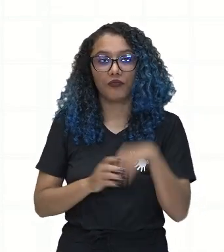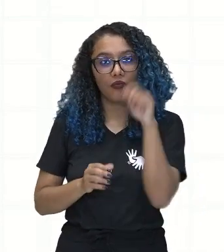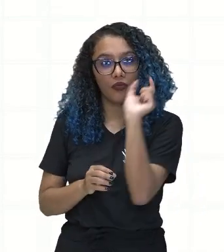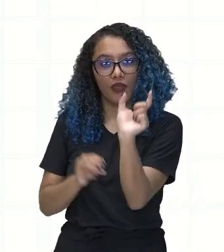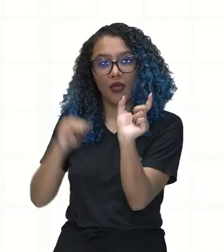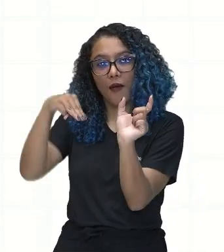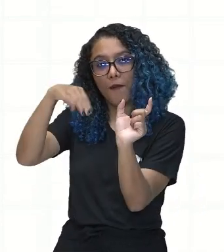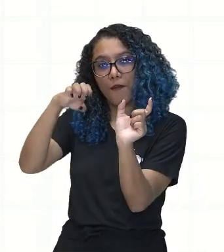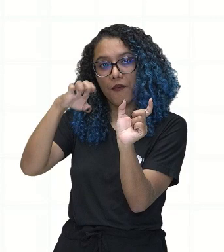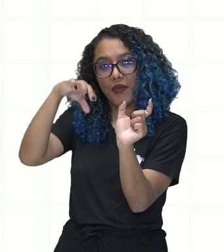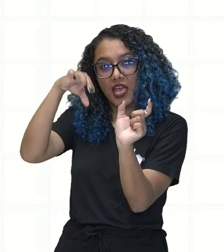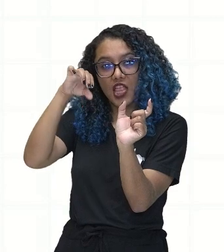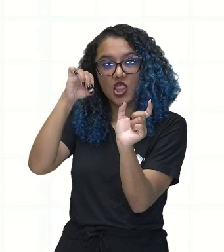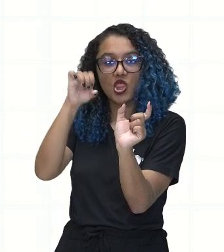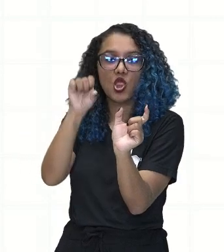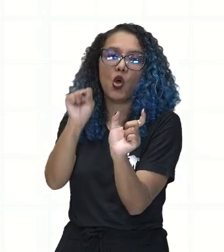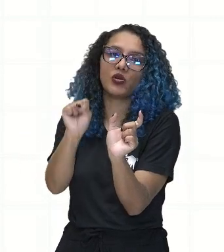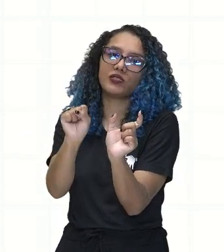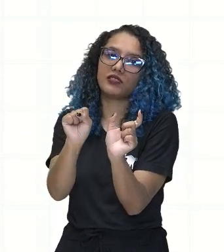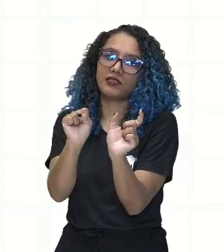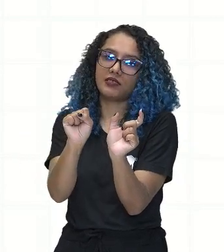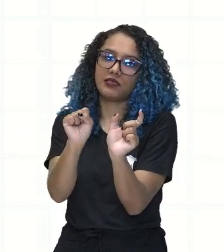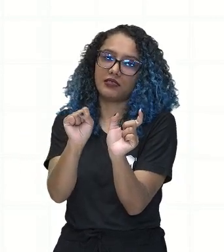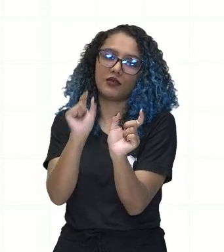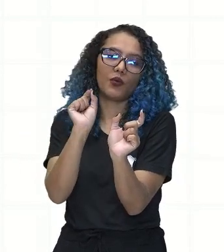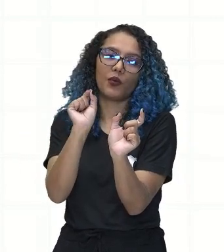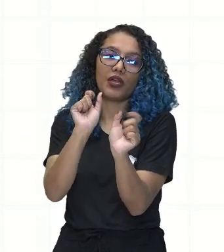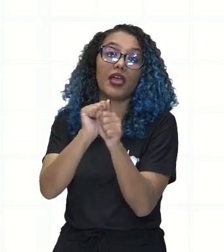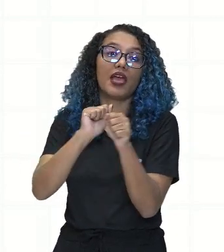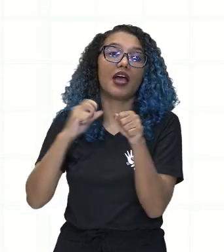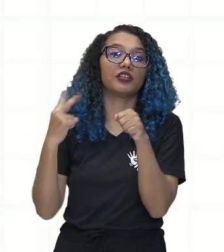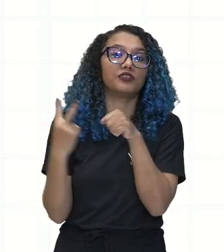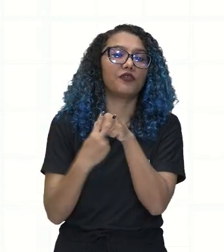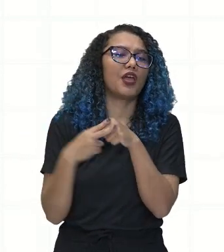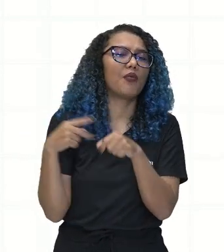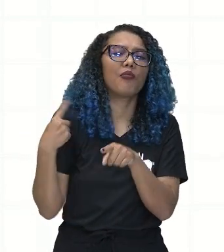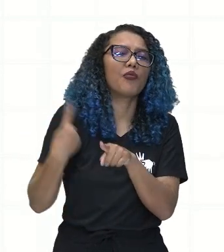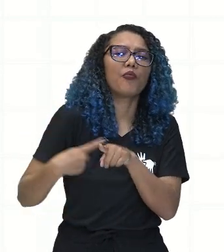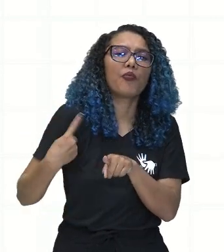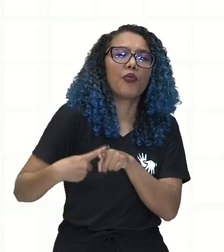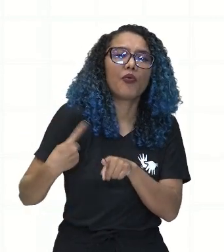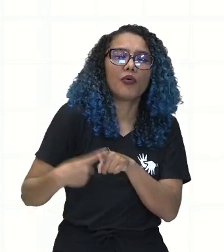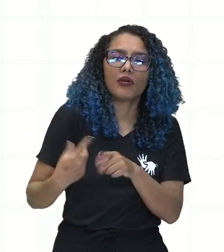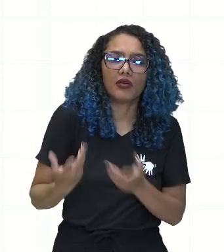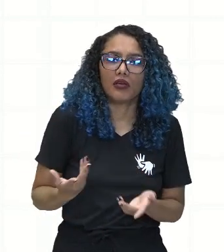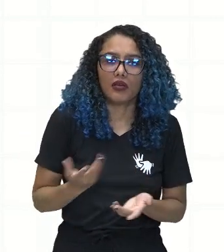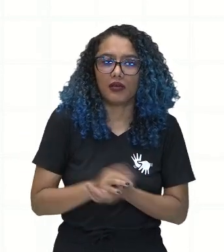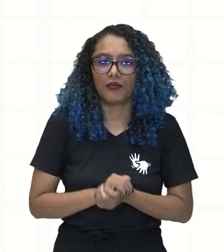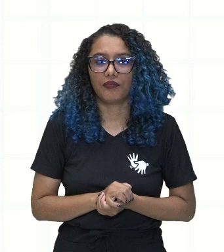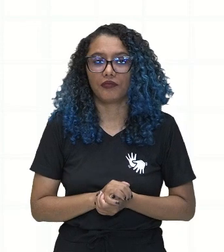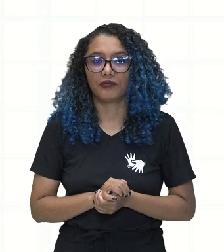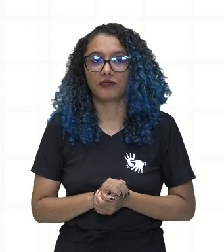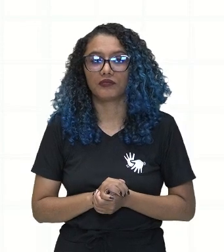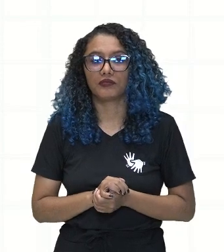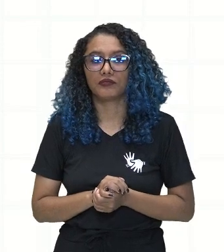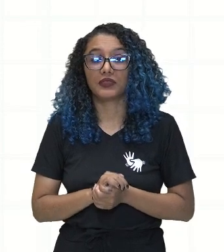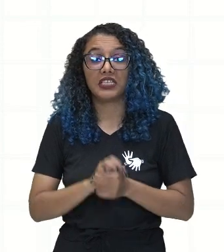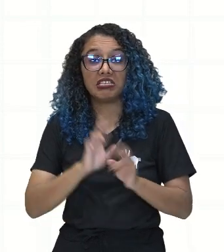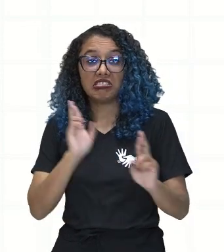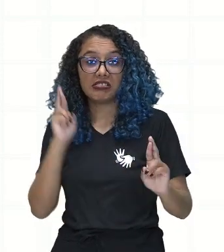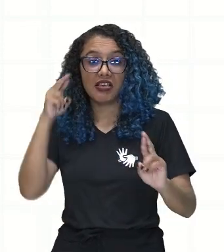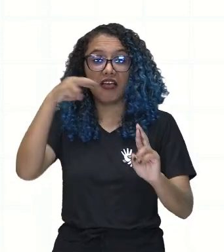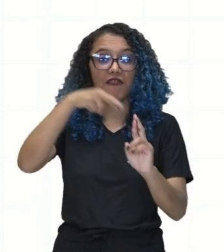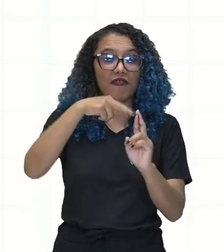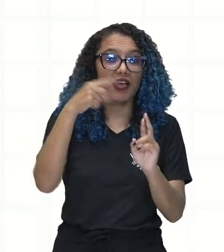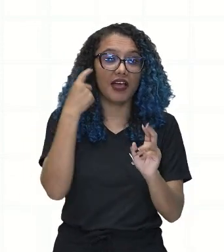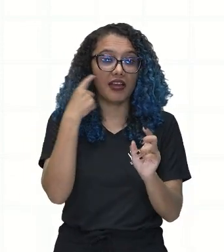o menos é um advérbio. Por que, professor, que ele é um advérbio? Ele está se relacionando aqui, ó,